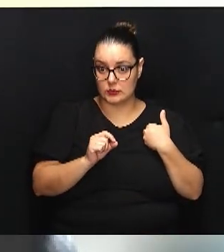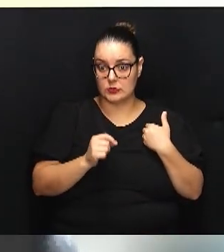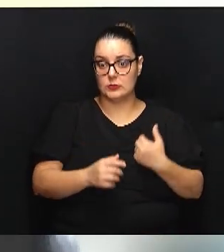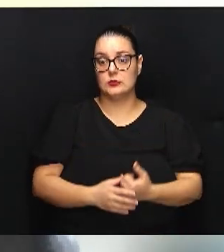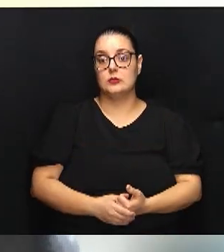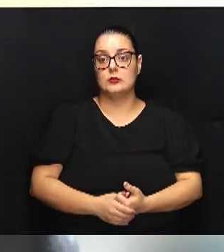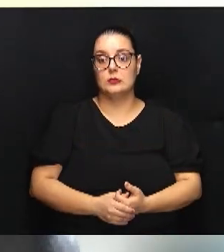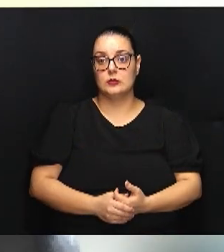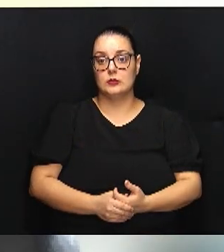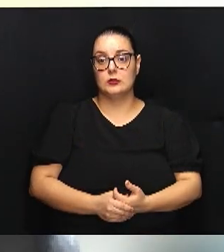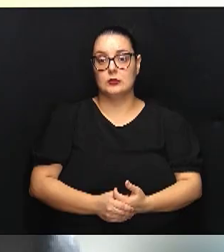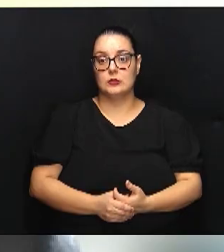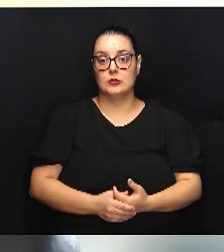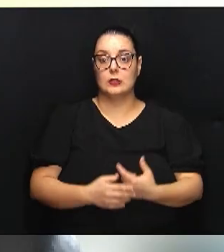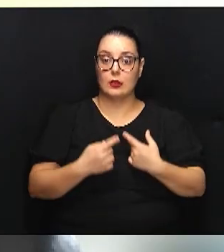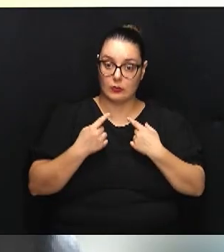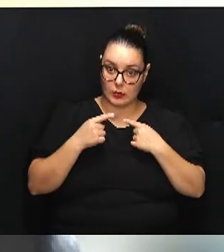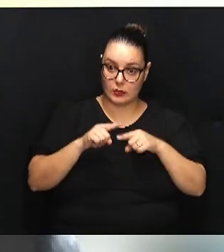responsabilidade